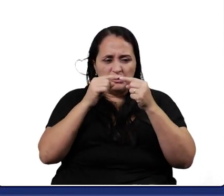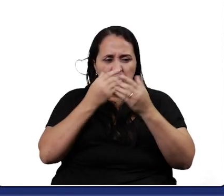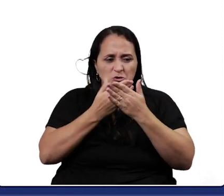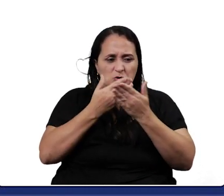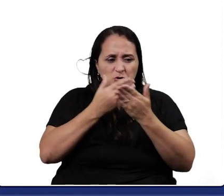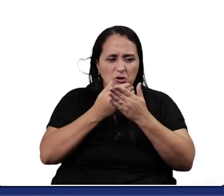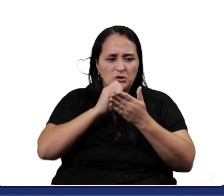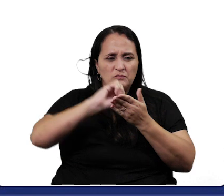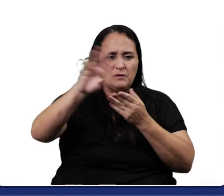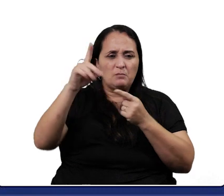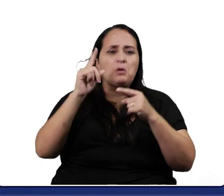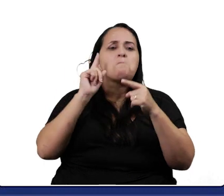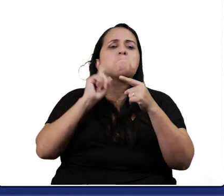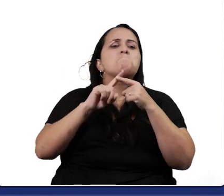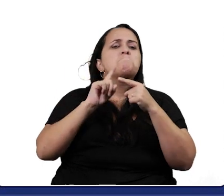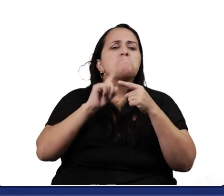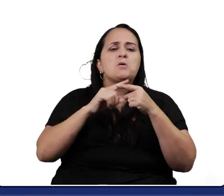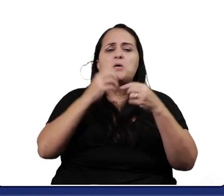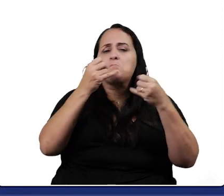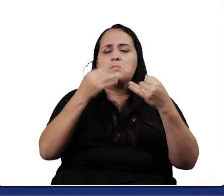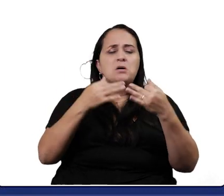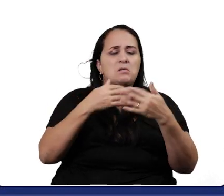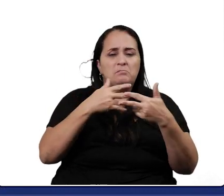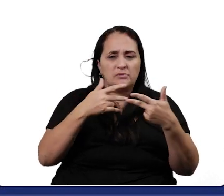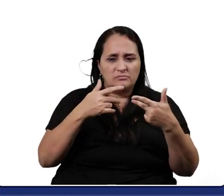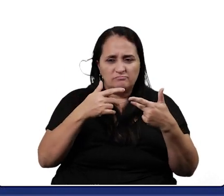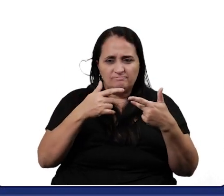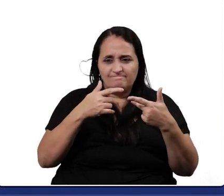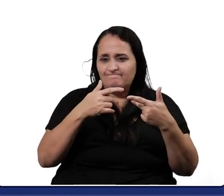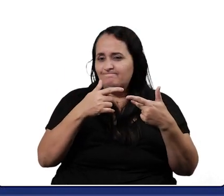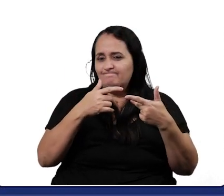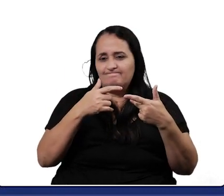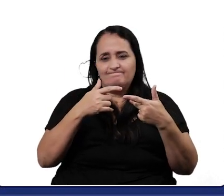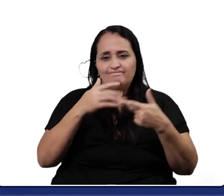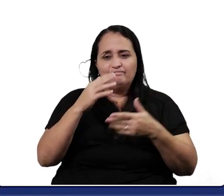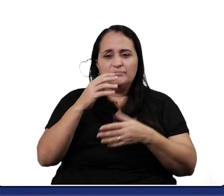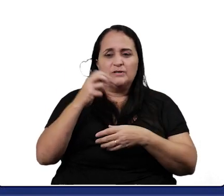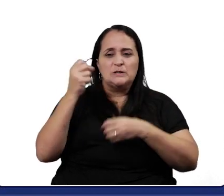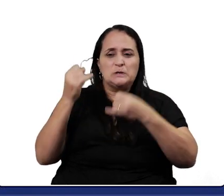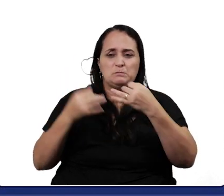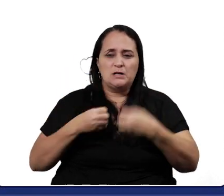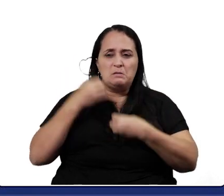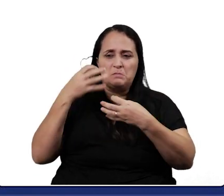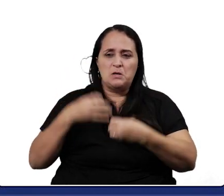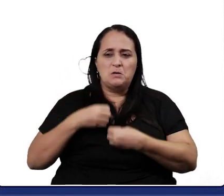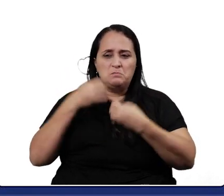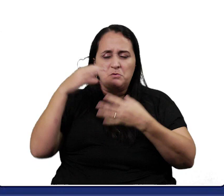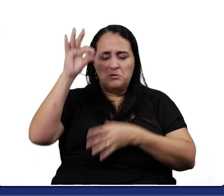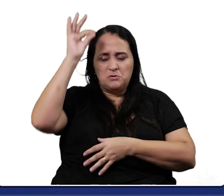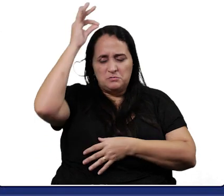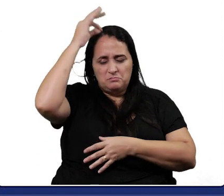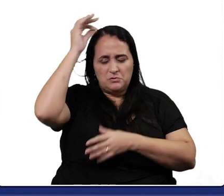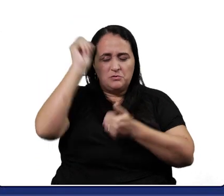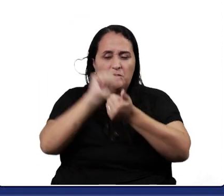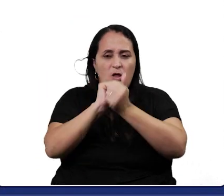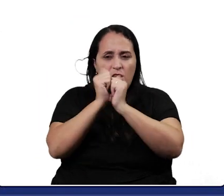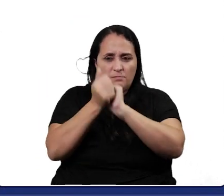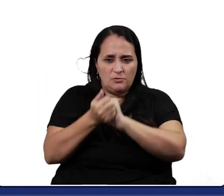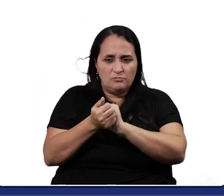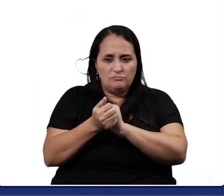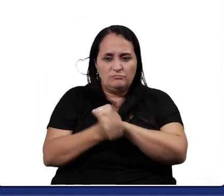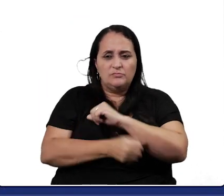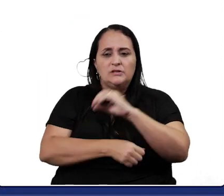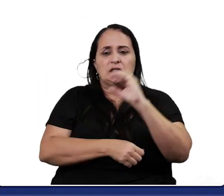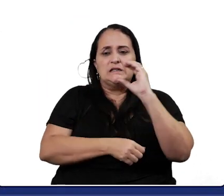vê o espírito olímpico, C, dar conselhos técnicos para futuros saltadores, ou falar